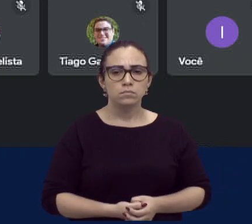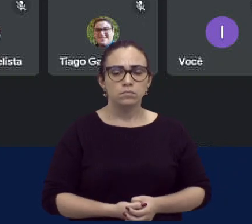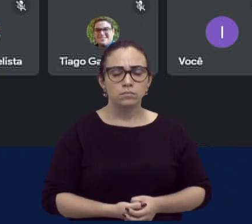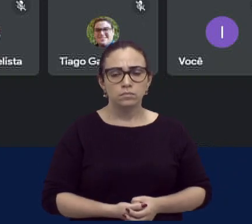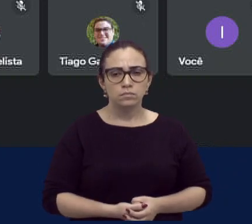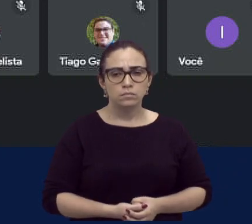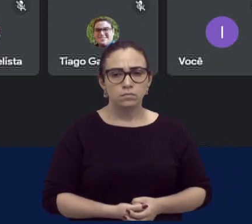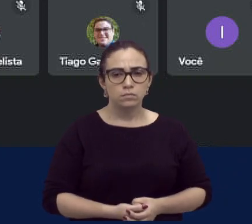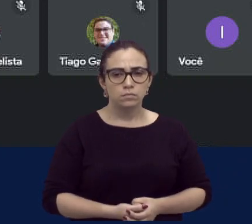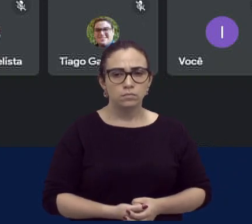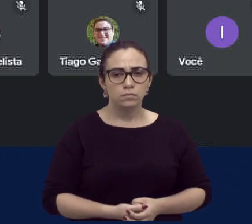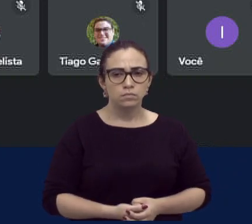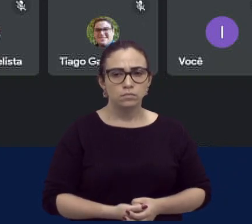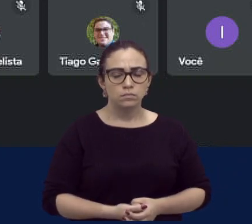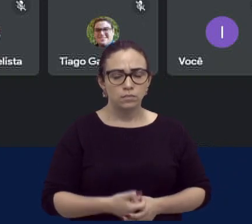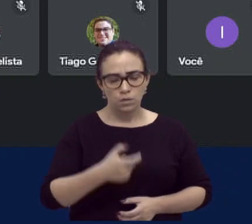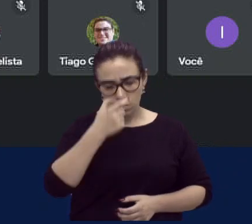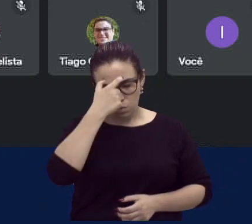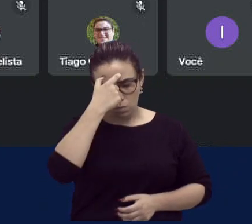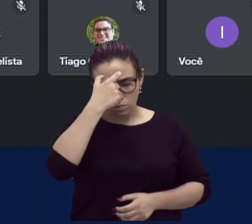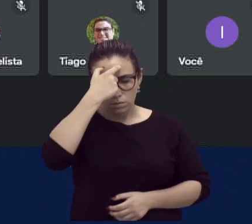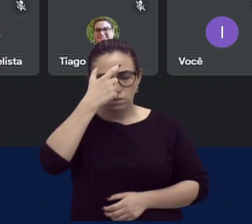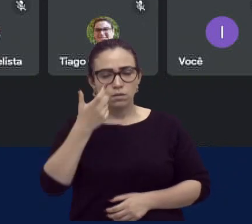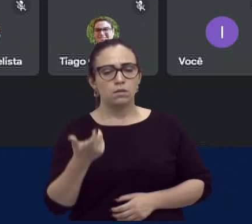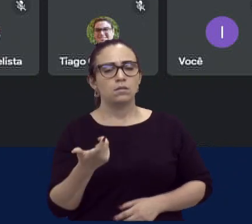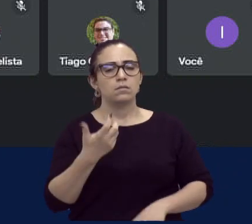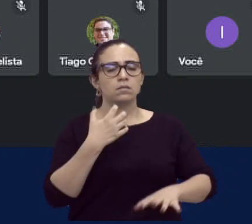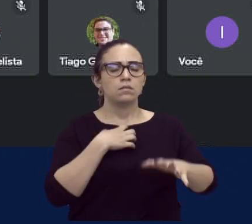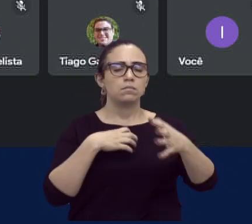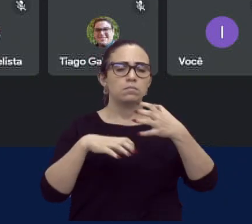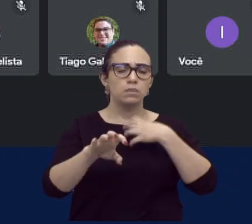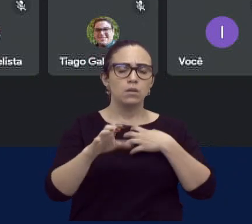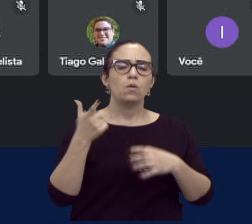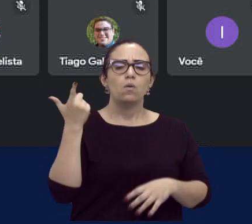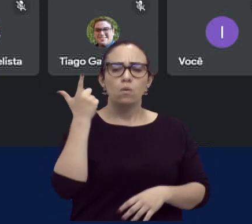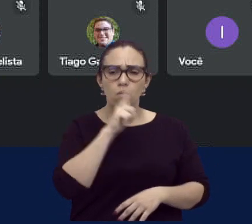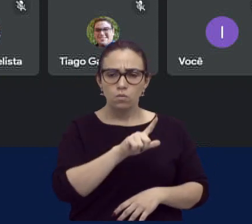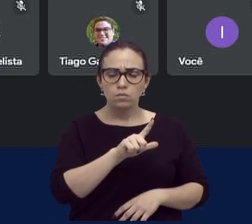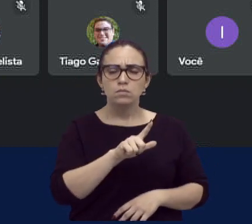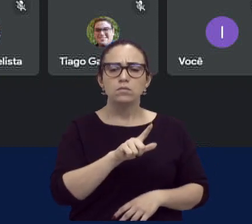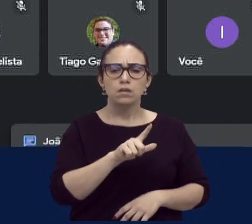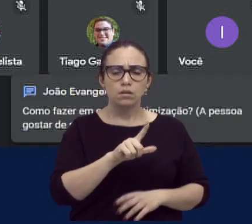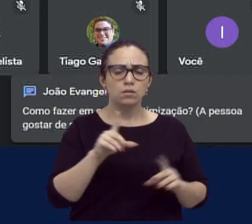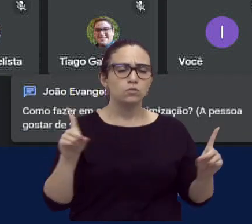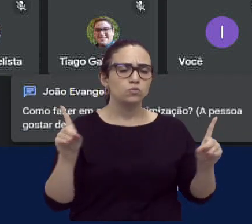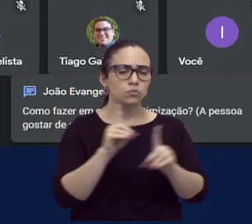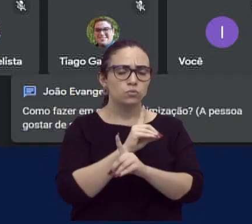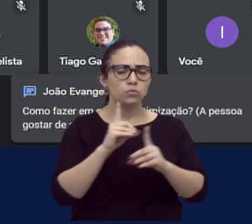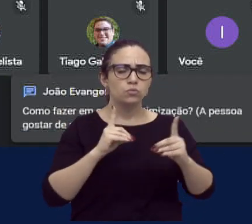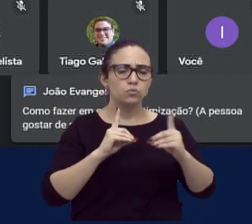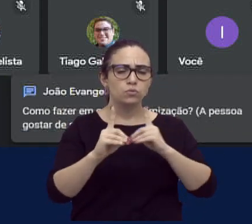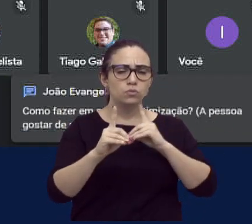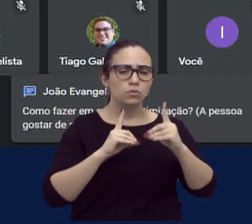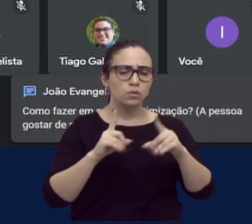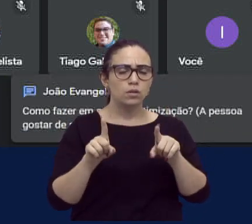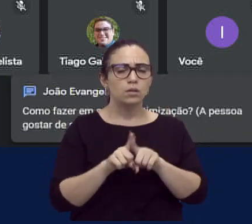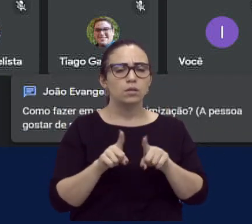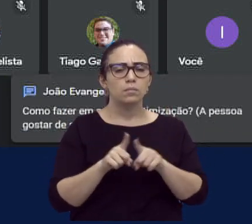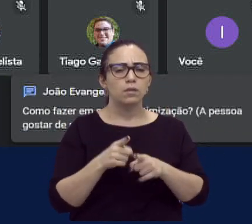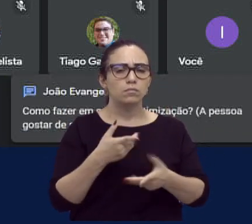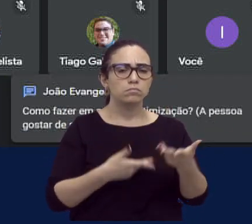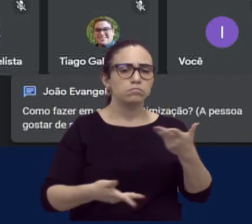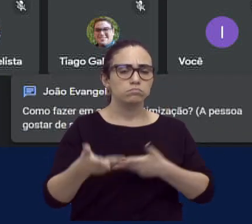consciente e de uma forma empática, onde você consegue estabelecer um diálogo e uma